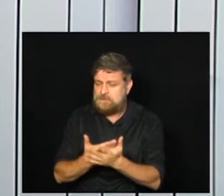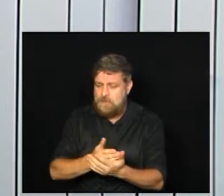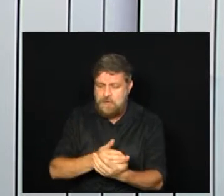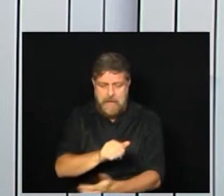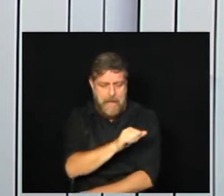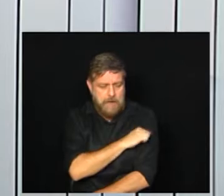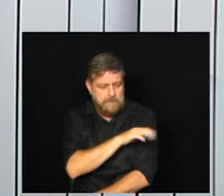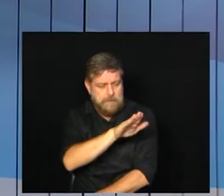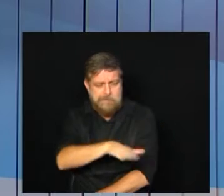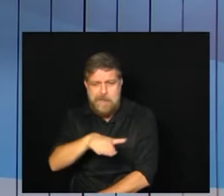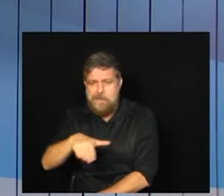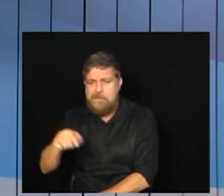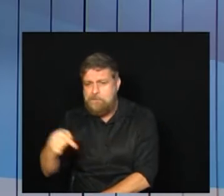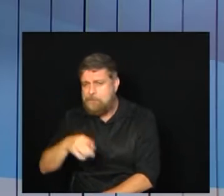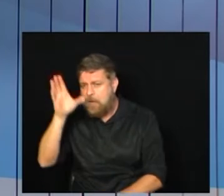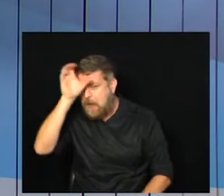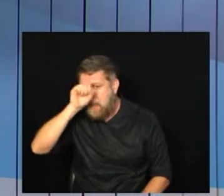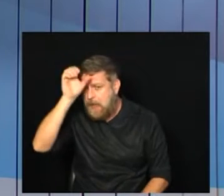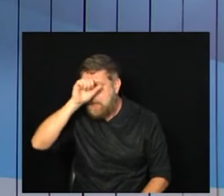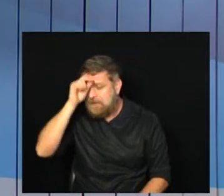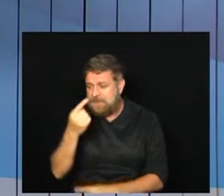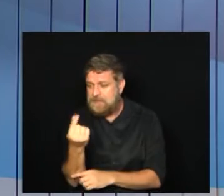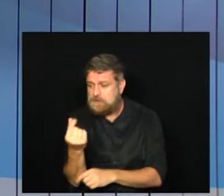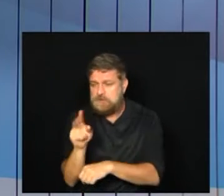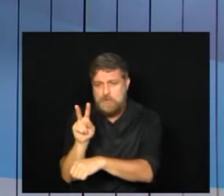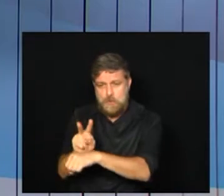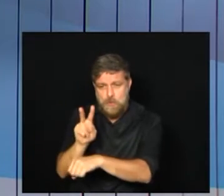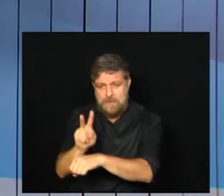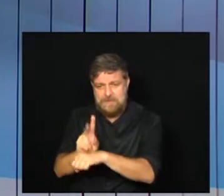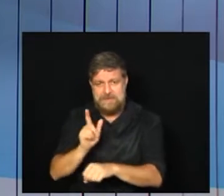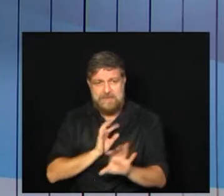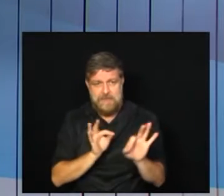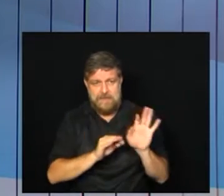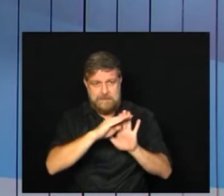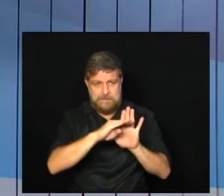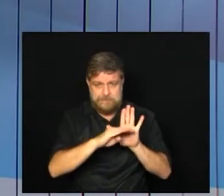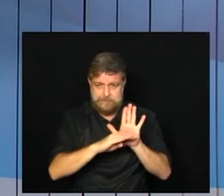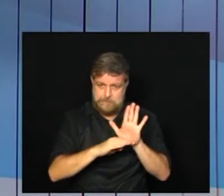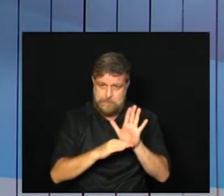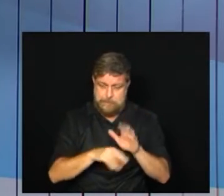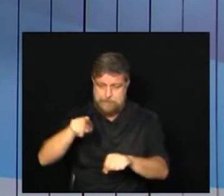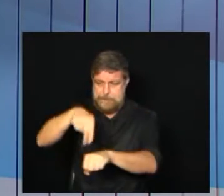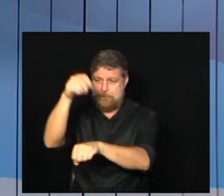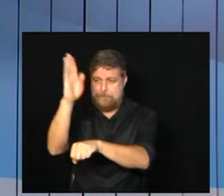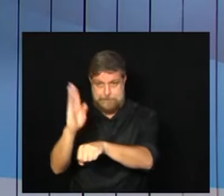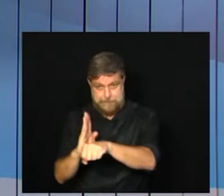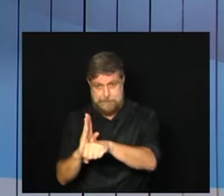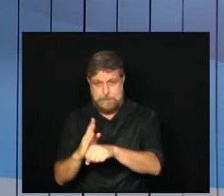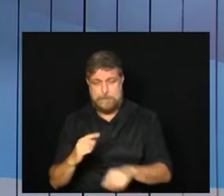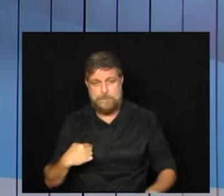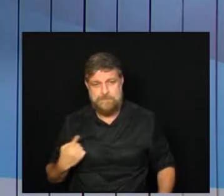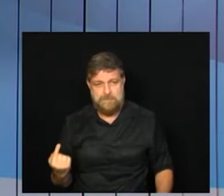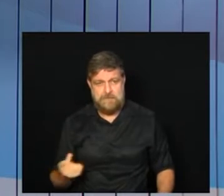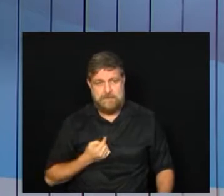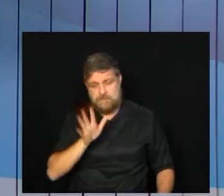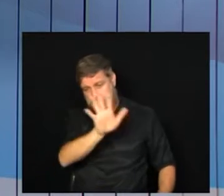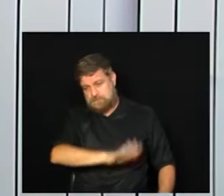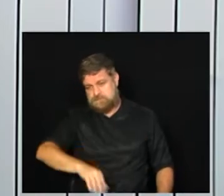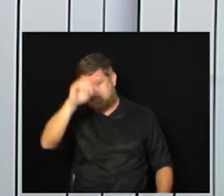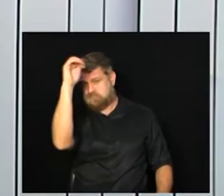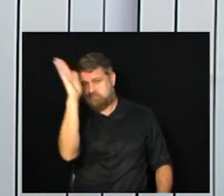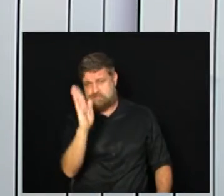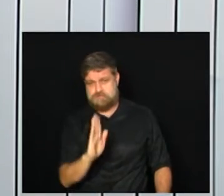né? Começar com as crianças essa educação. Teria que ser um projeto a nível de país que nós estamos falando, né? Brasil praticamente